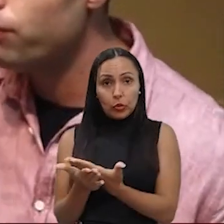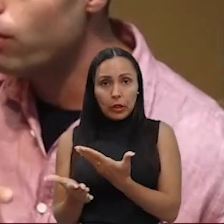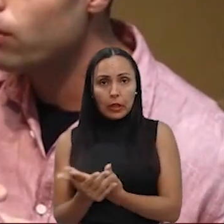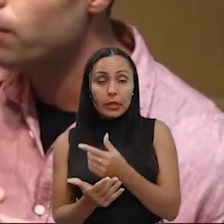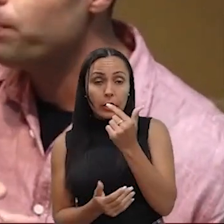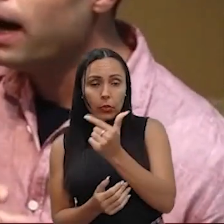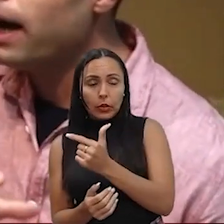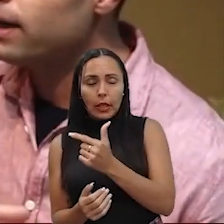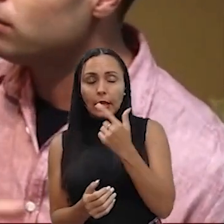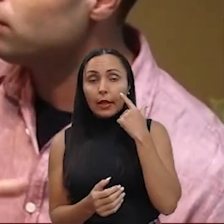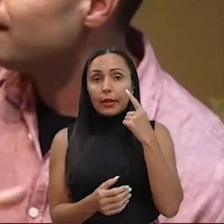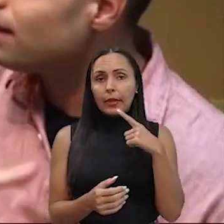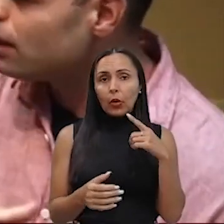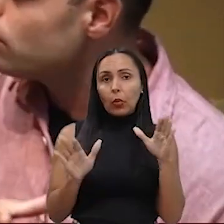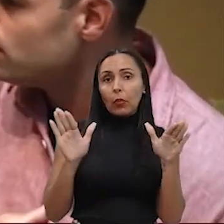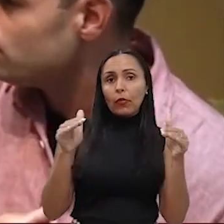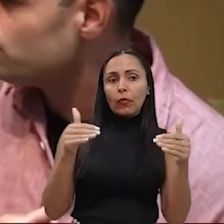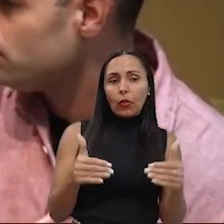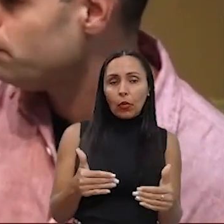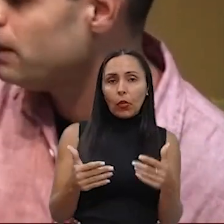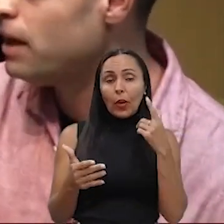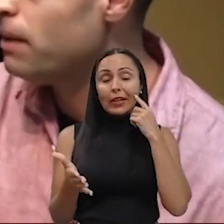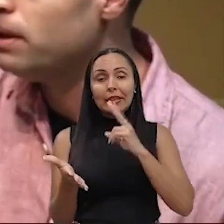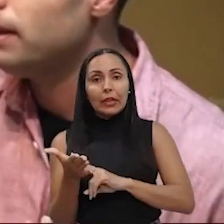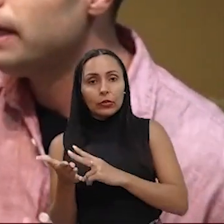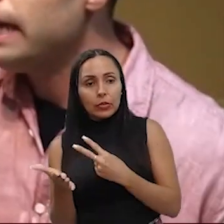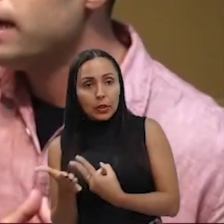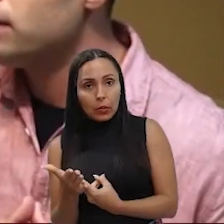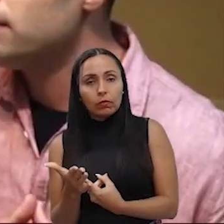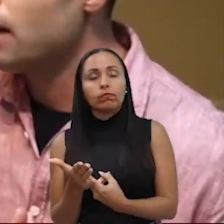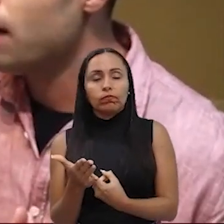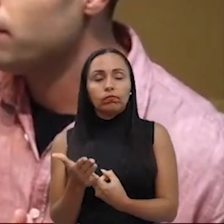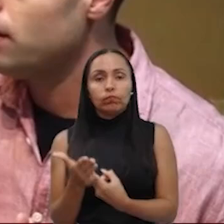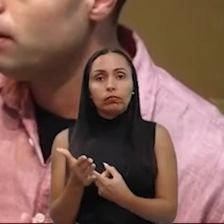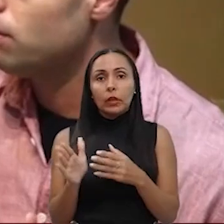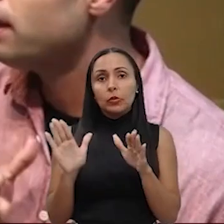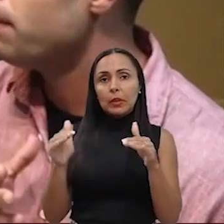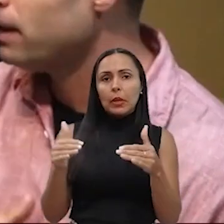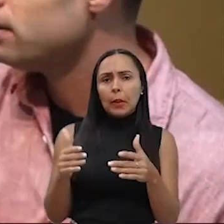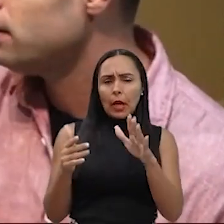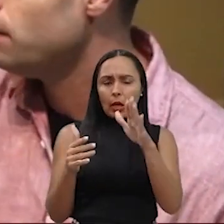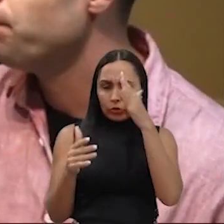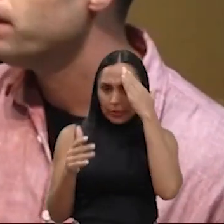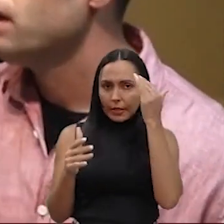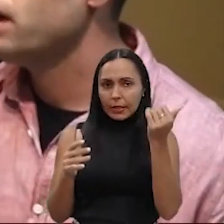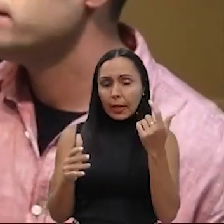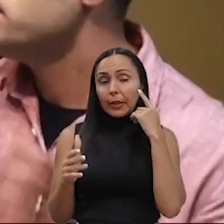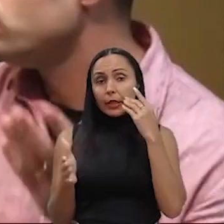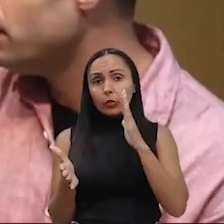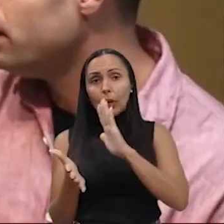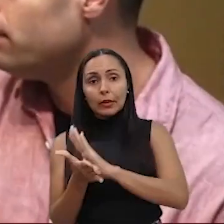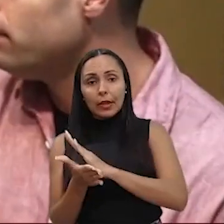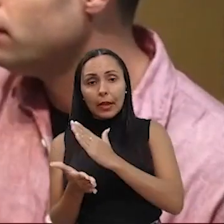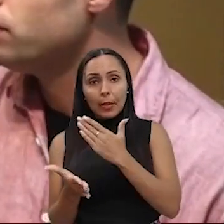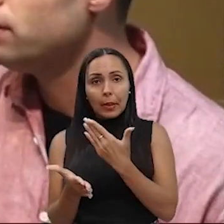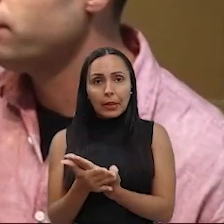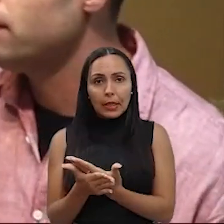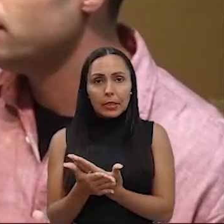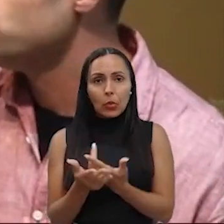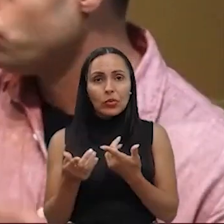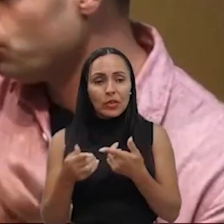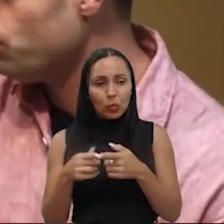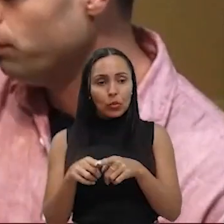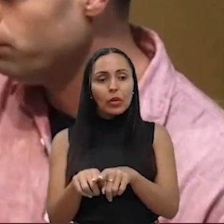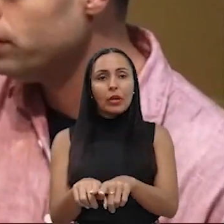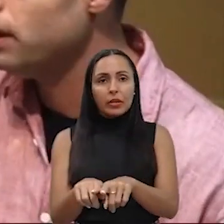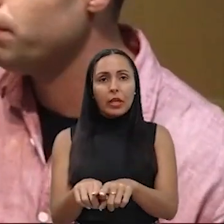tem como foco a questão da tradução, especificamente. E a gente sabe que numa interpretação simultânea, que você faz